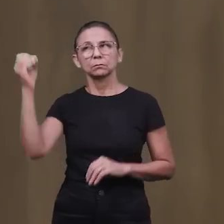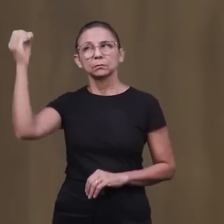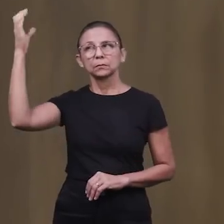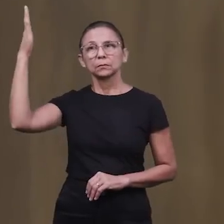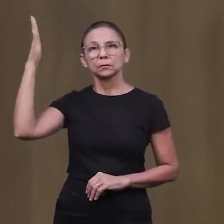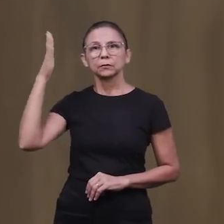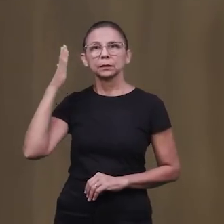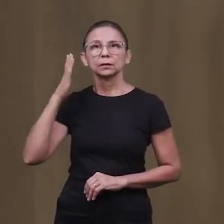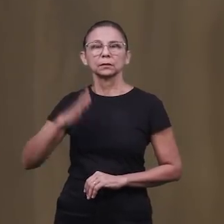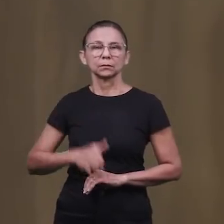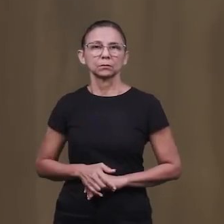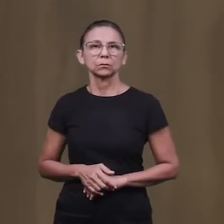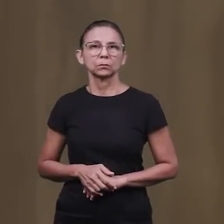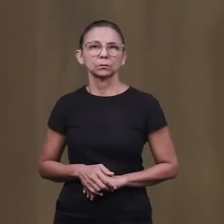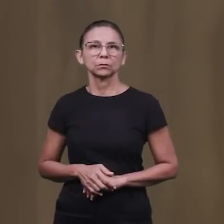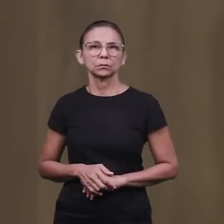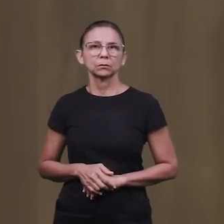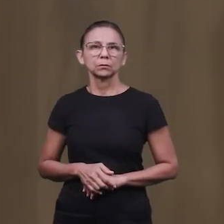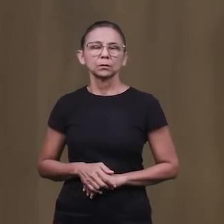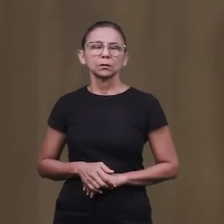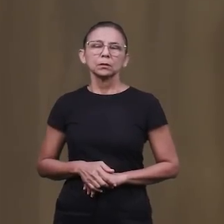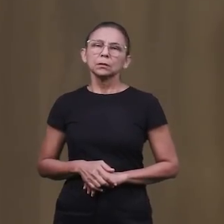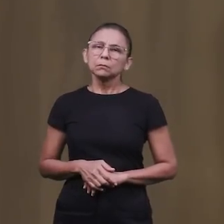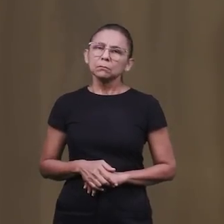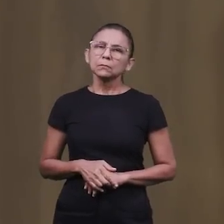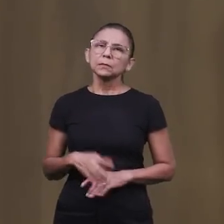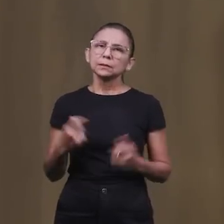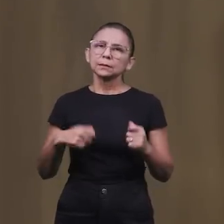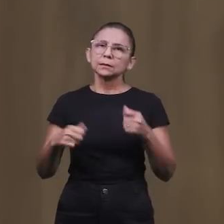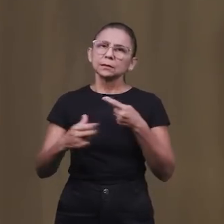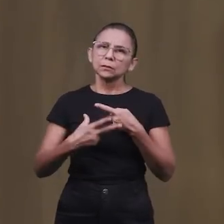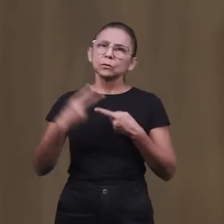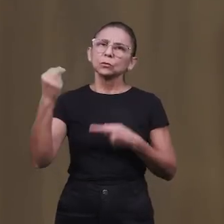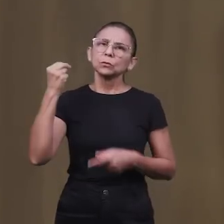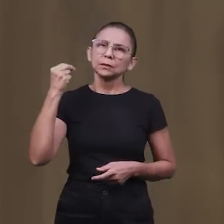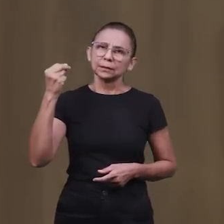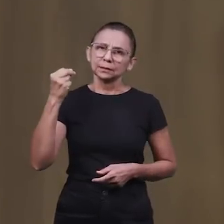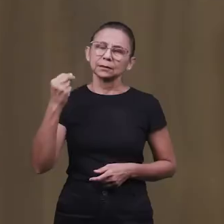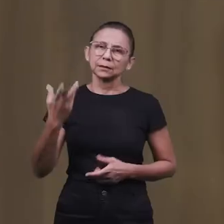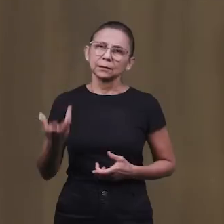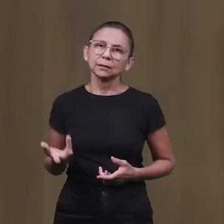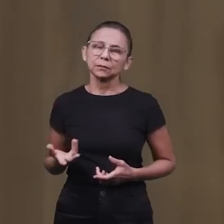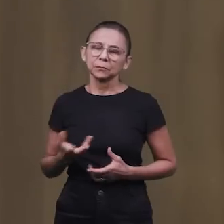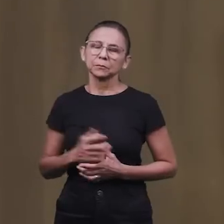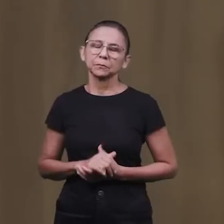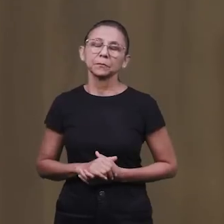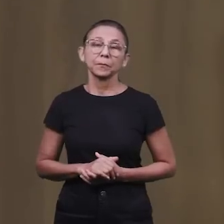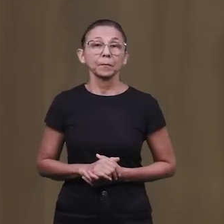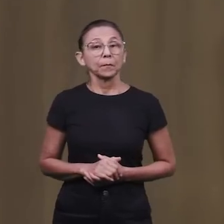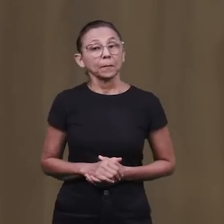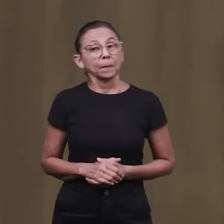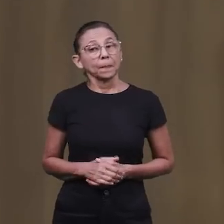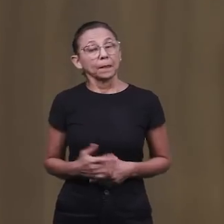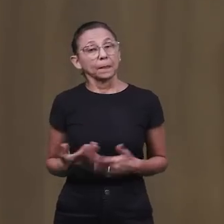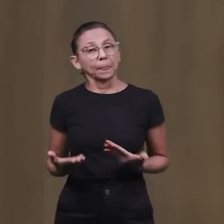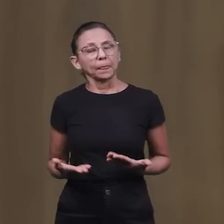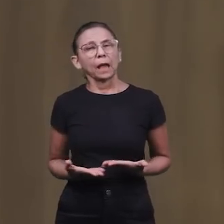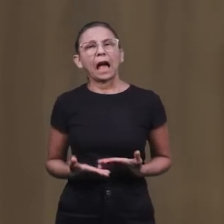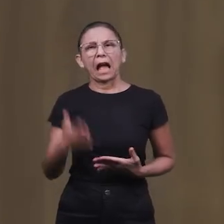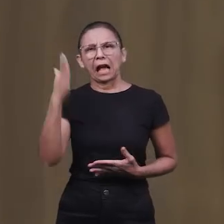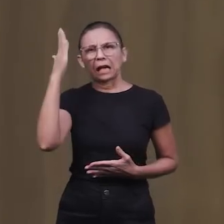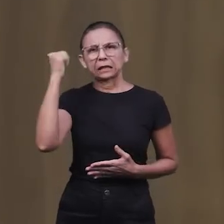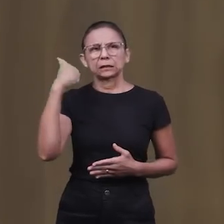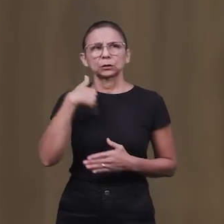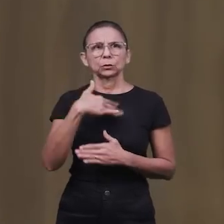mais. Aliás, todos nós, as conquistas fazem parte de nossa vida. E nós não podemos entender que nós